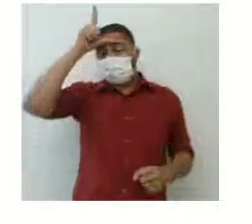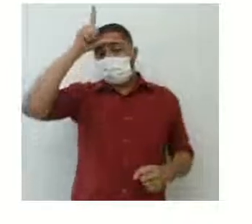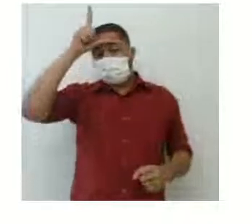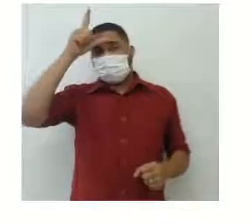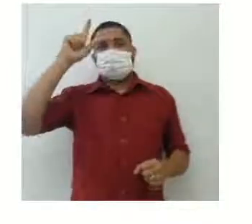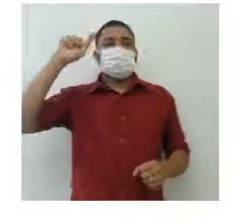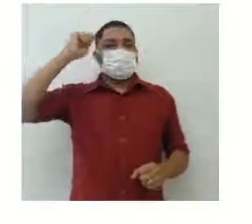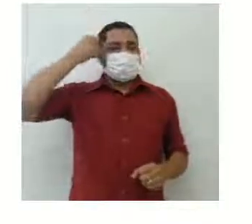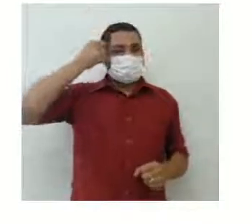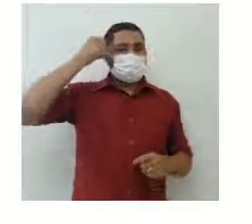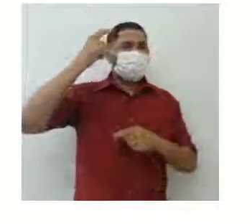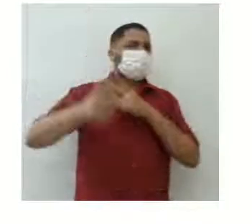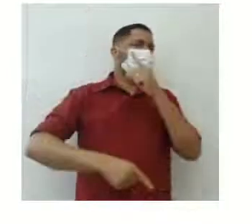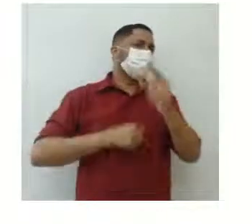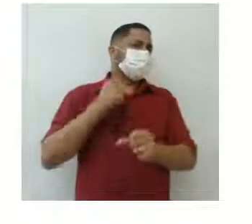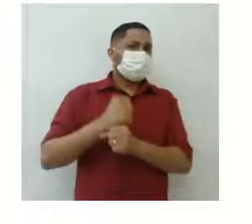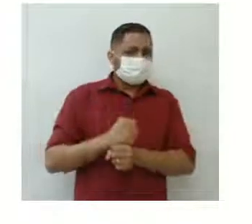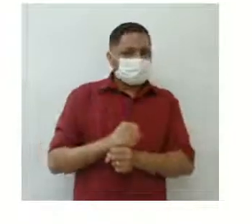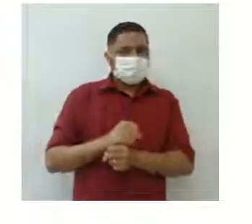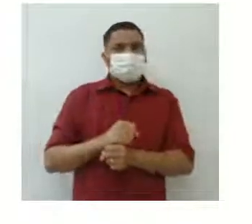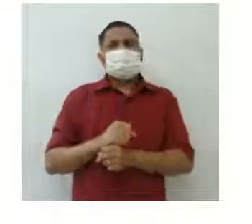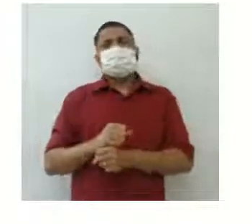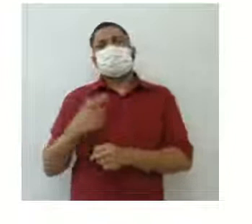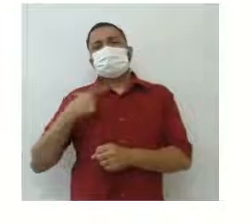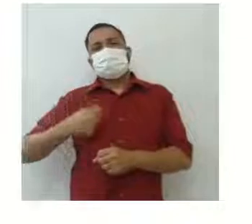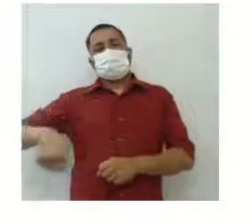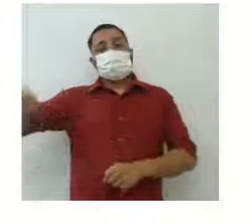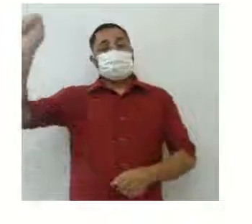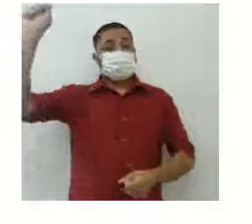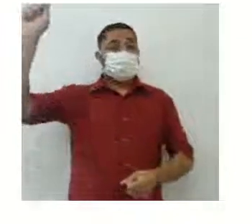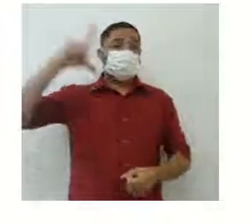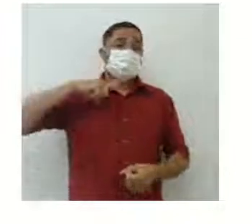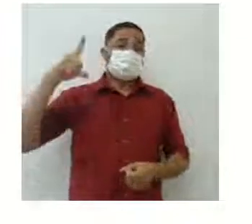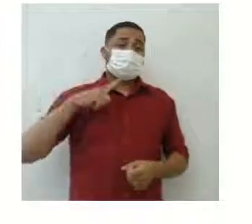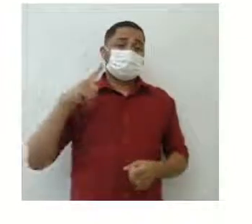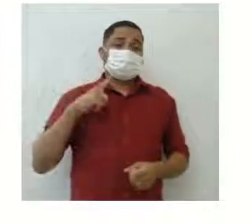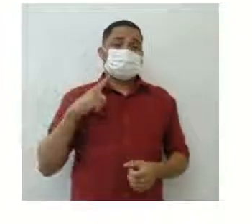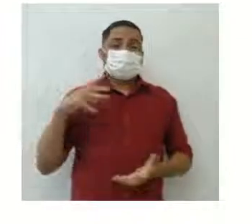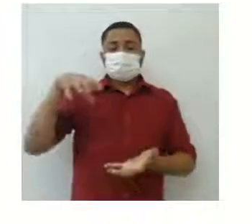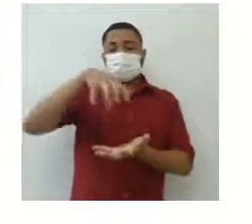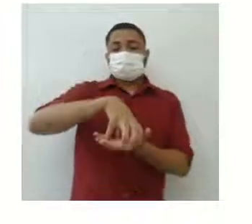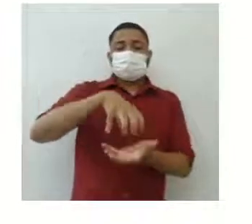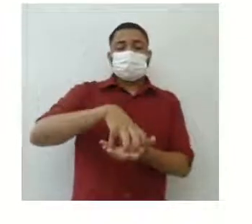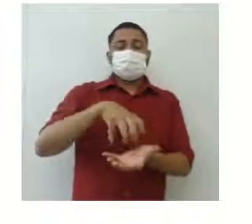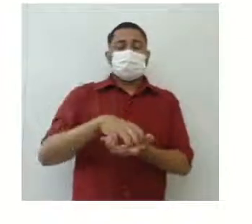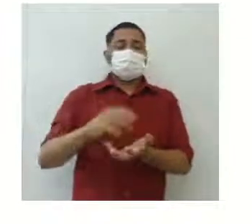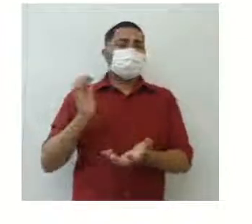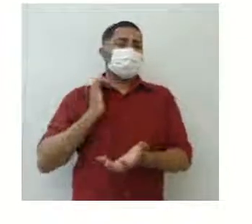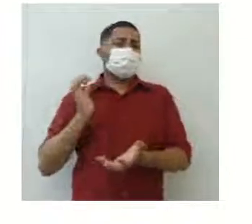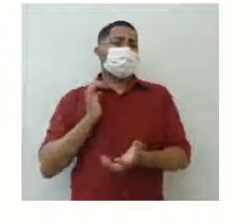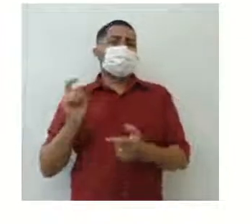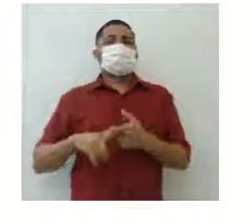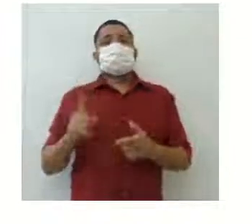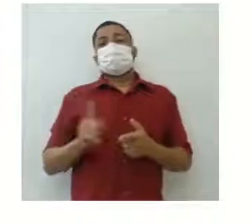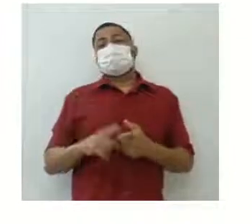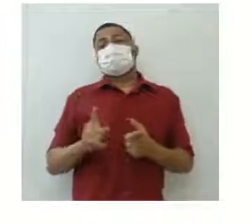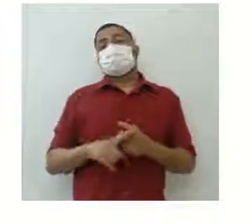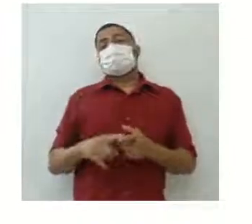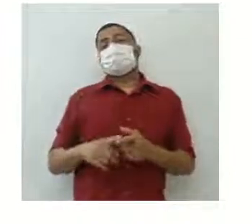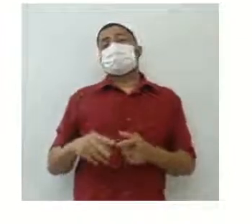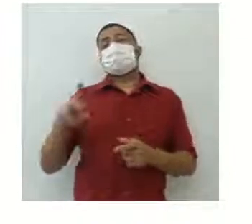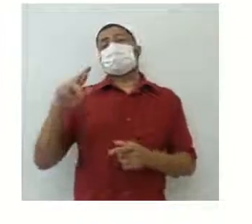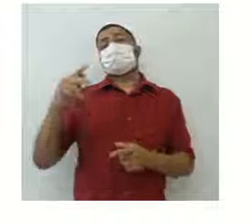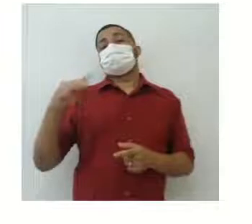ano realizado que é a independência, instalou sua monarquia, né, e se instituiu uma